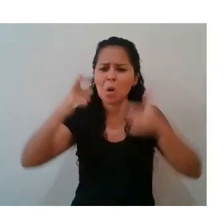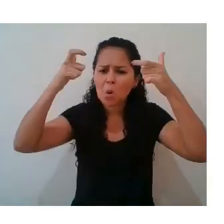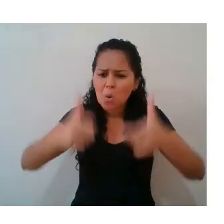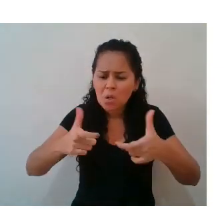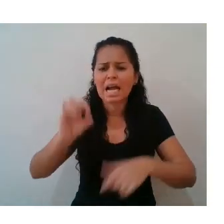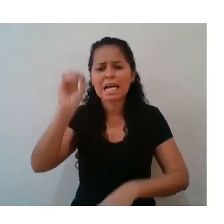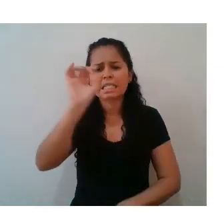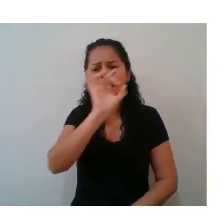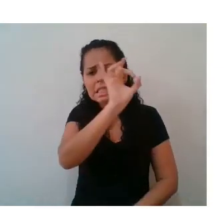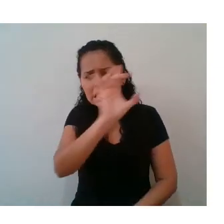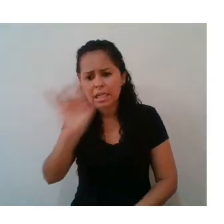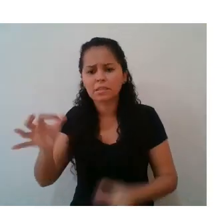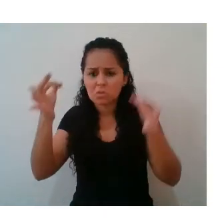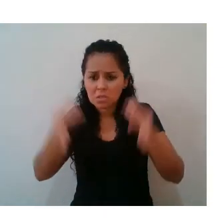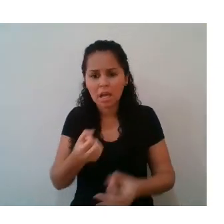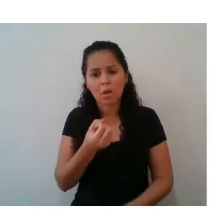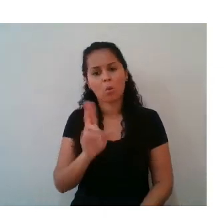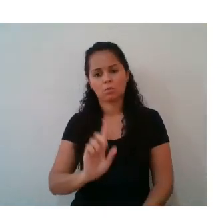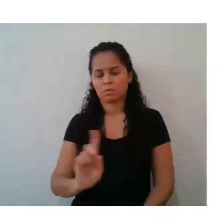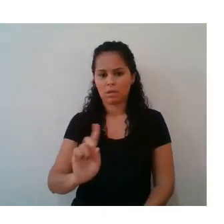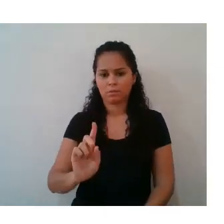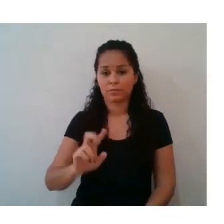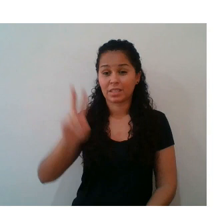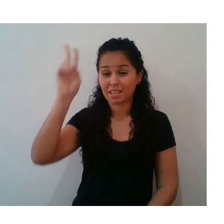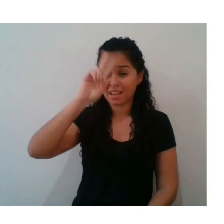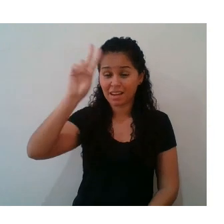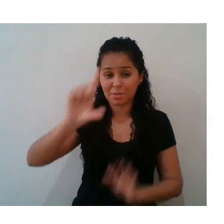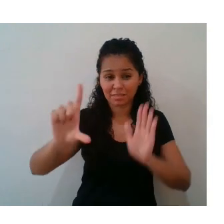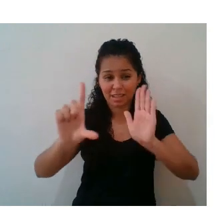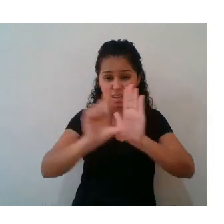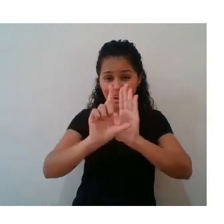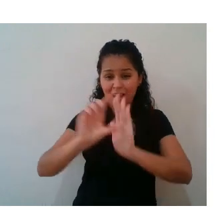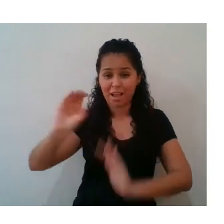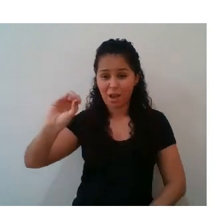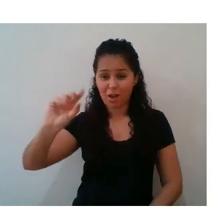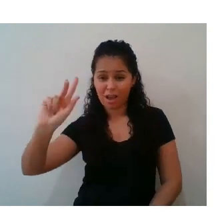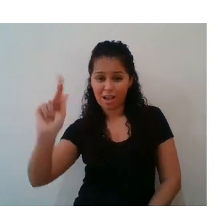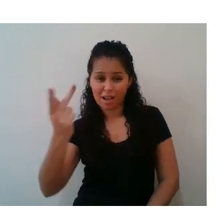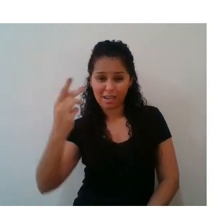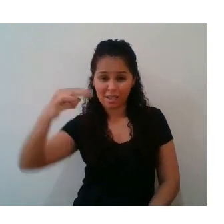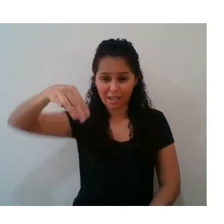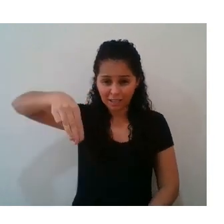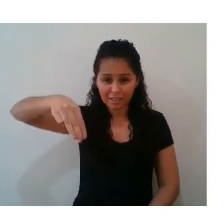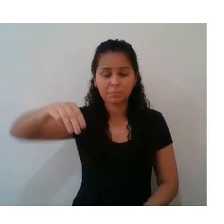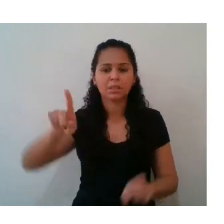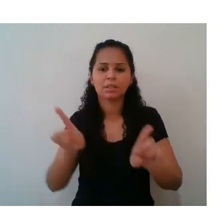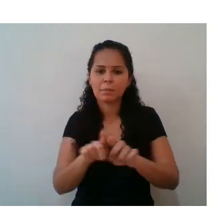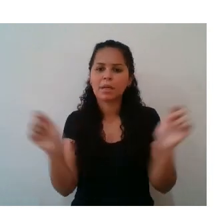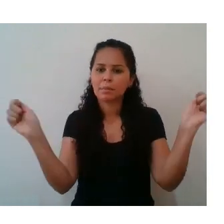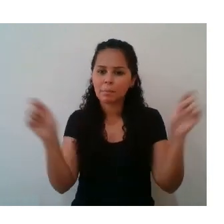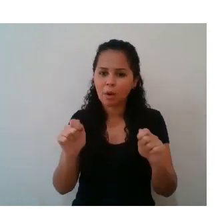deles estava correta ou não. E relembrando lei de Ohm, voltagem, aqui também podemos representar pela letra